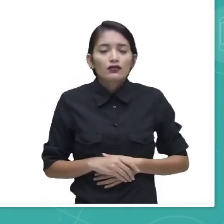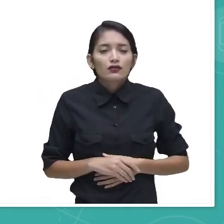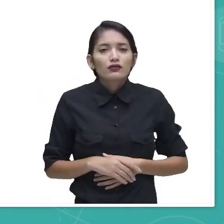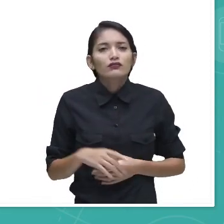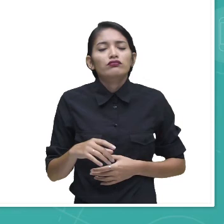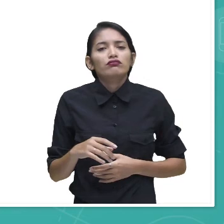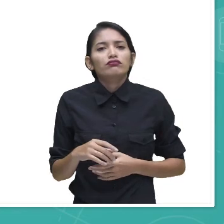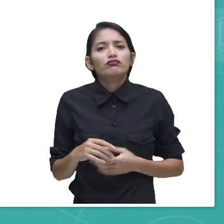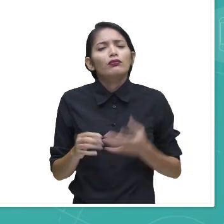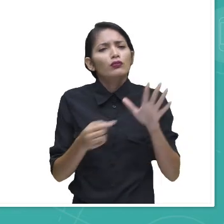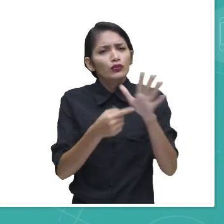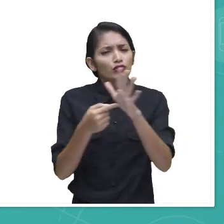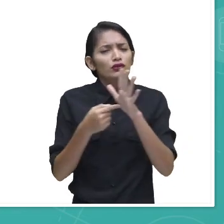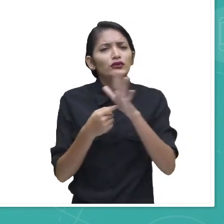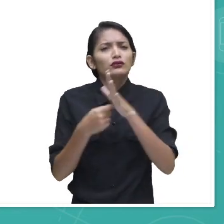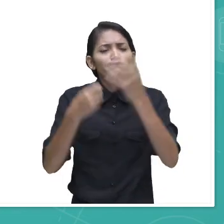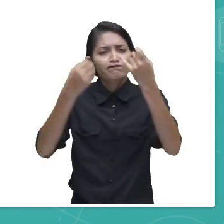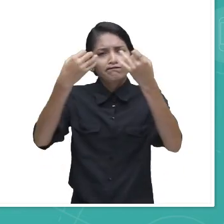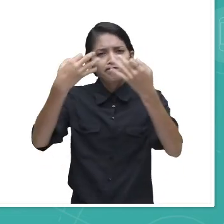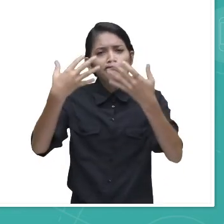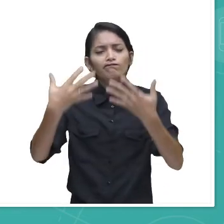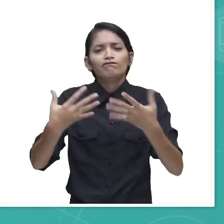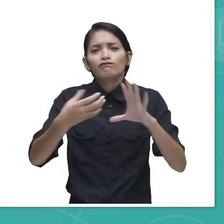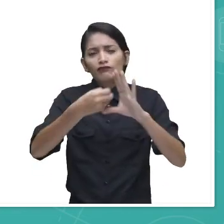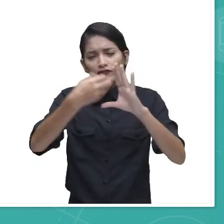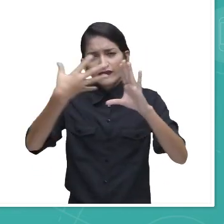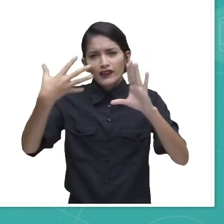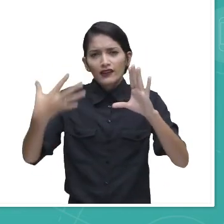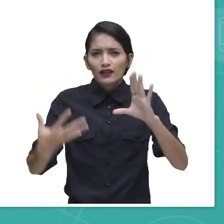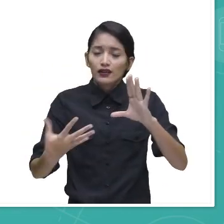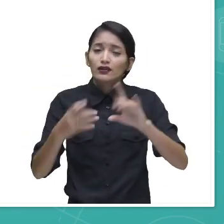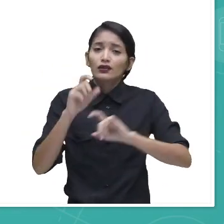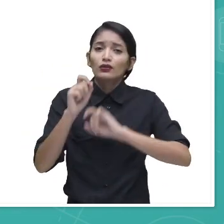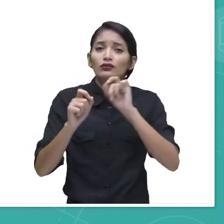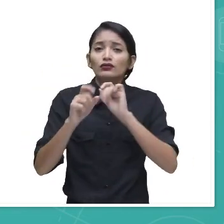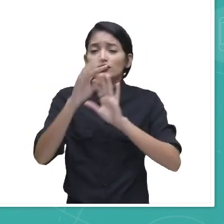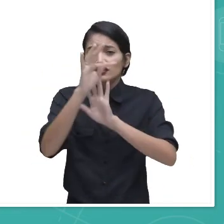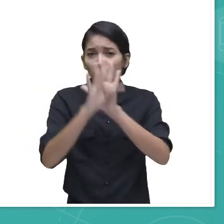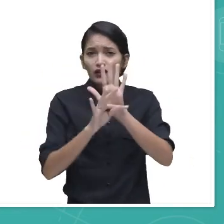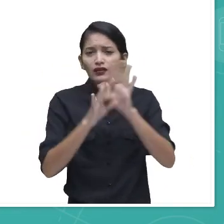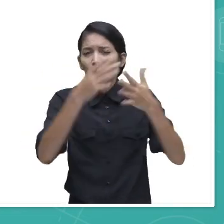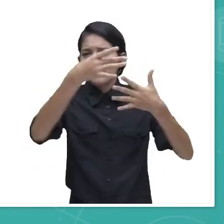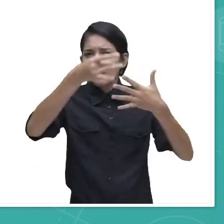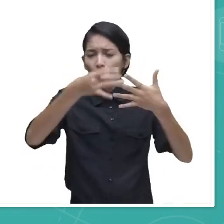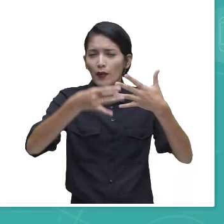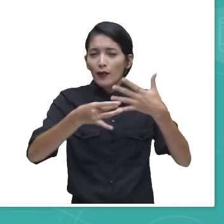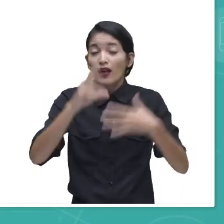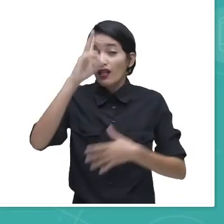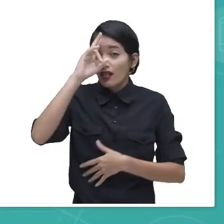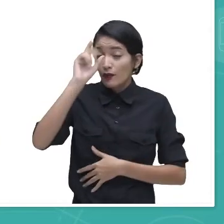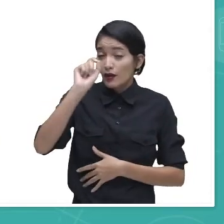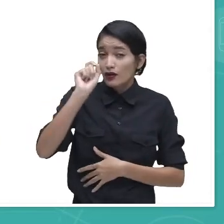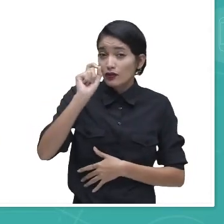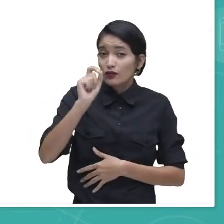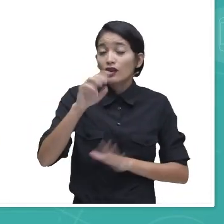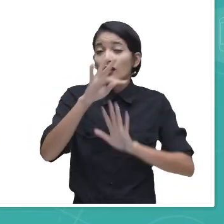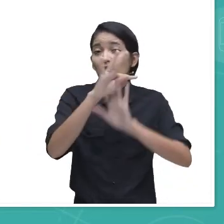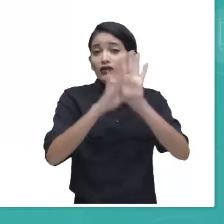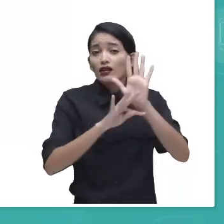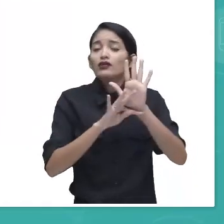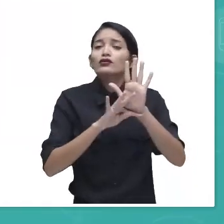vão caracterizar como um texto descritivo, tá? Lembrando também que os textos